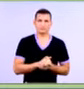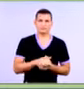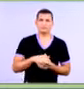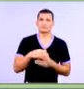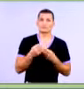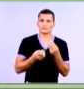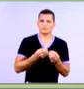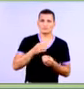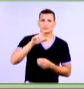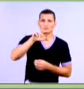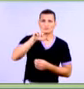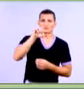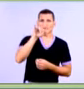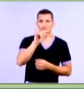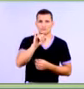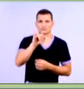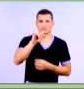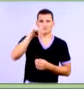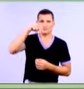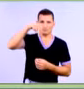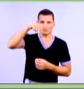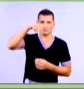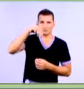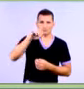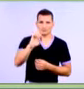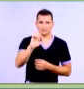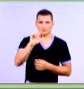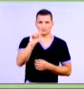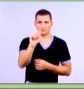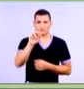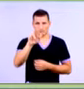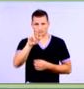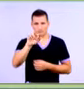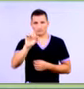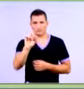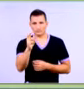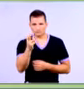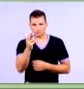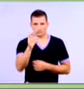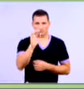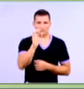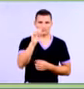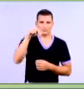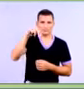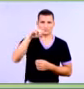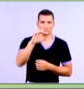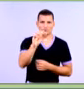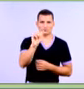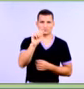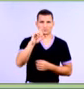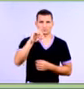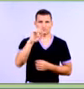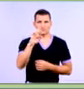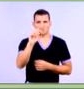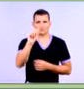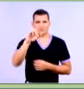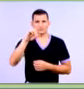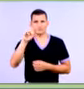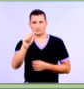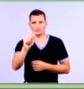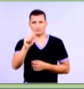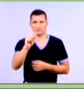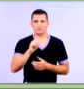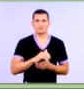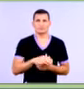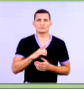Linear. Eu posso trabalhar de forma linear ou encadeada. Então, vamos supor que eu tenho uma lista aqui com esses elementos.